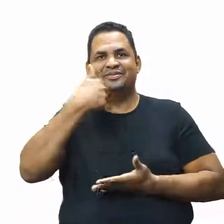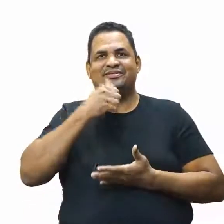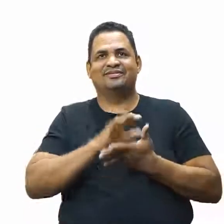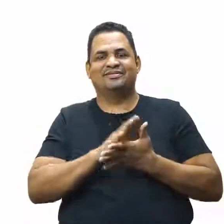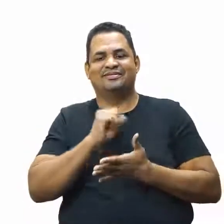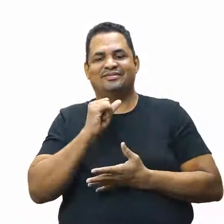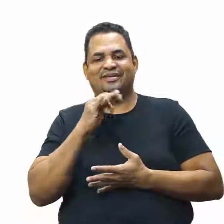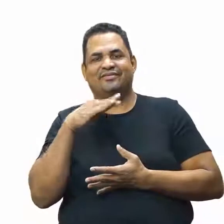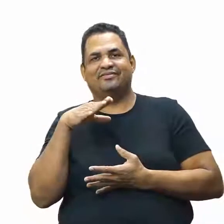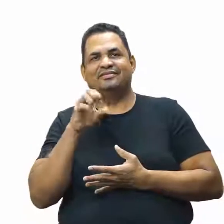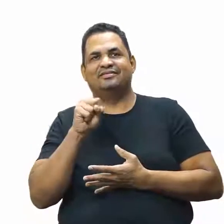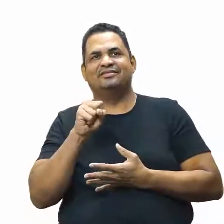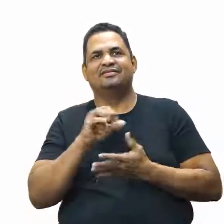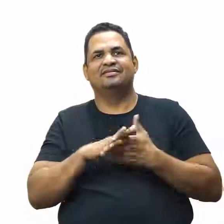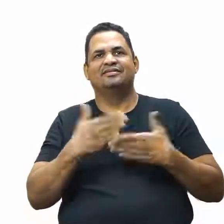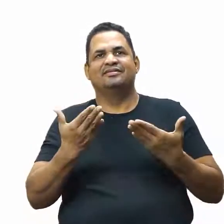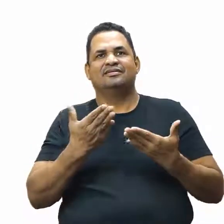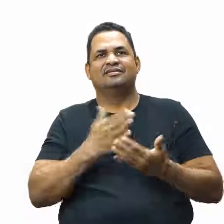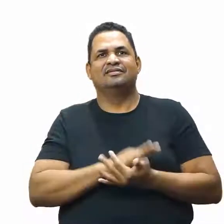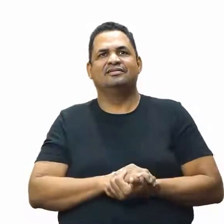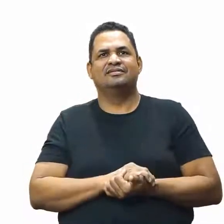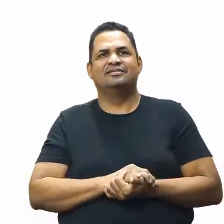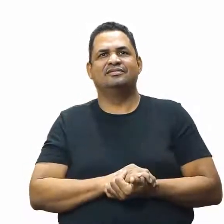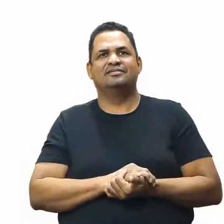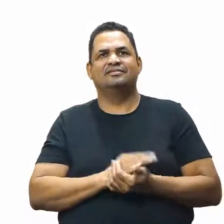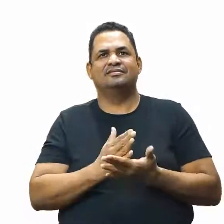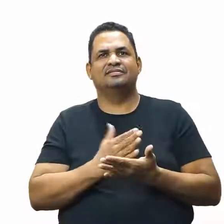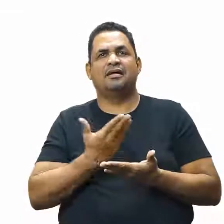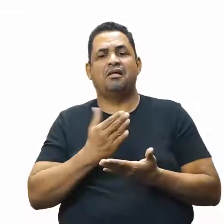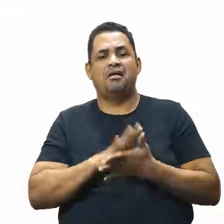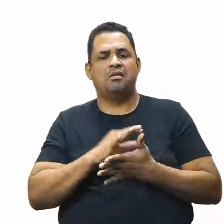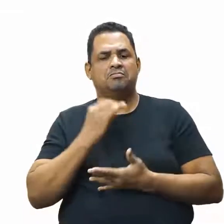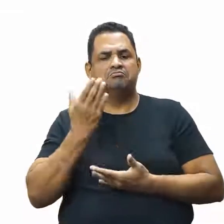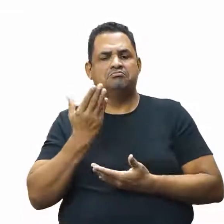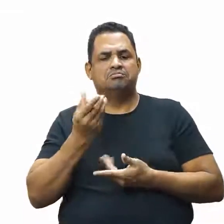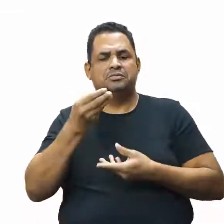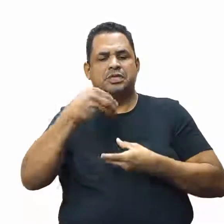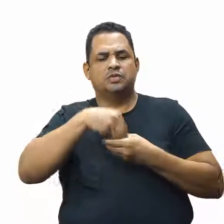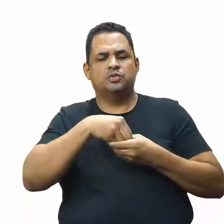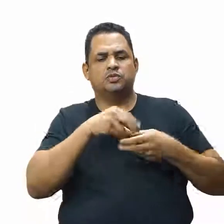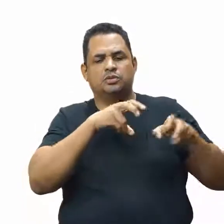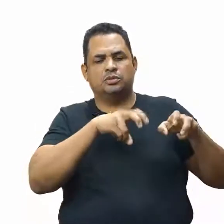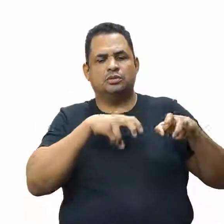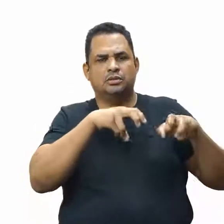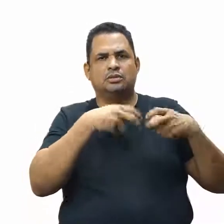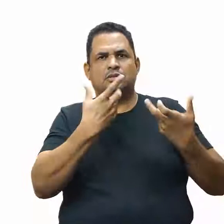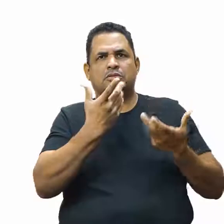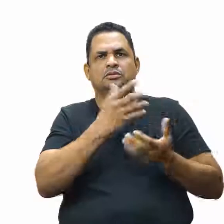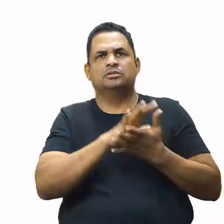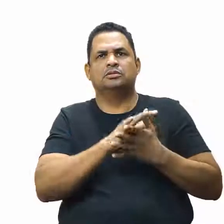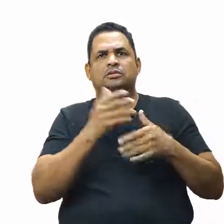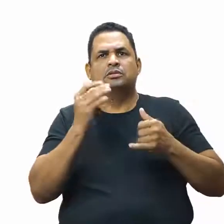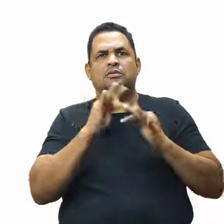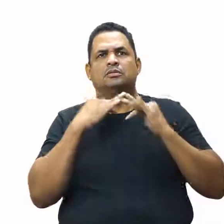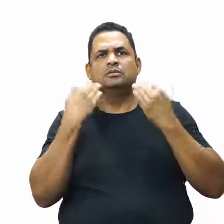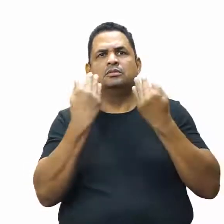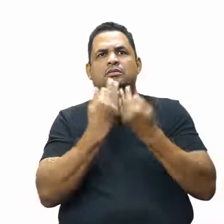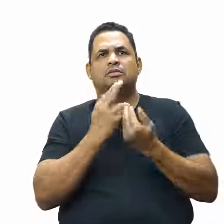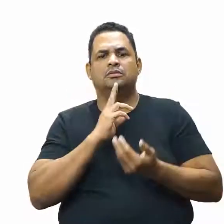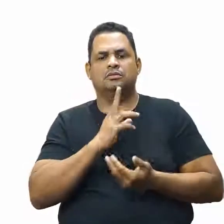SAFs? Aí, meus queridos, os SAFs vêm destacando na agricultura familiar e na permanência do homem no